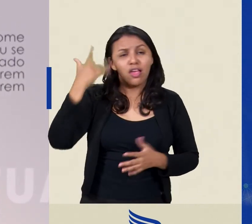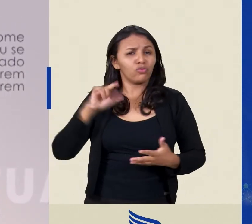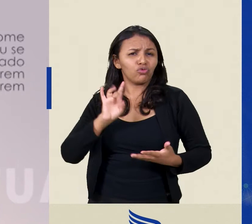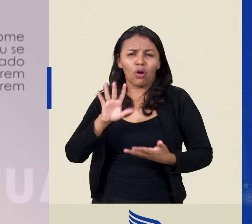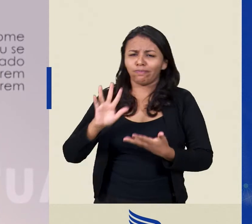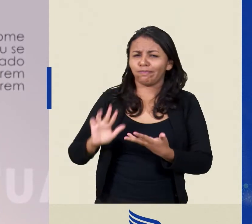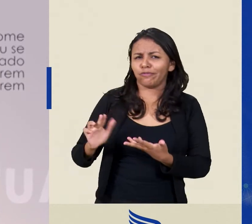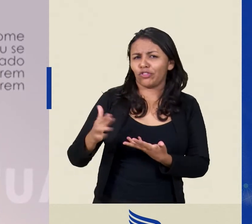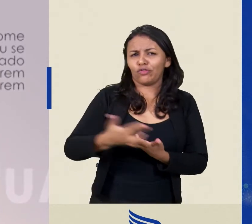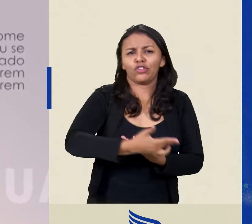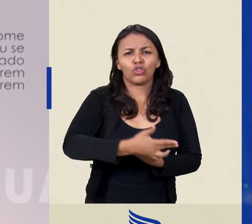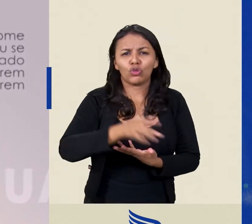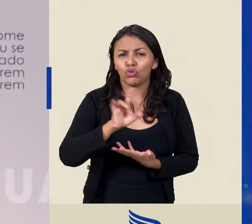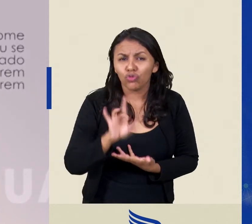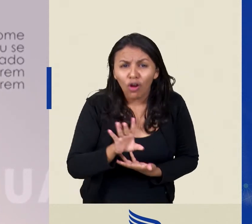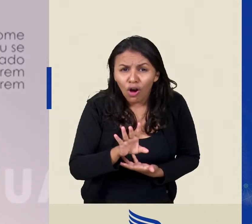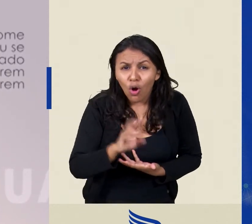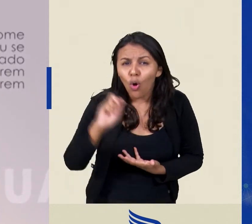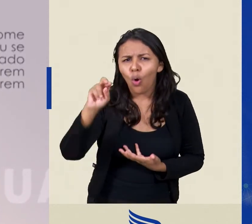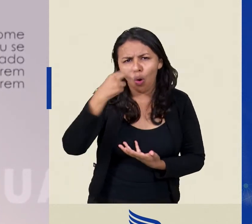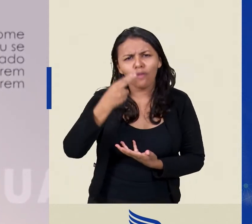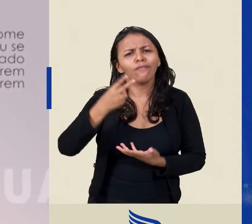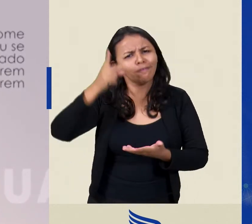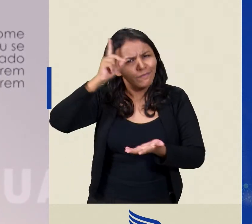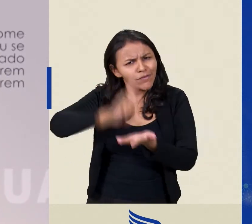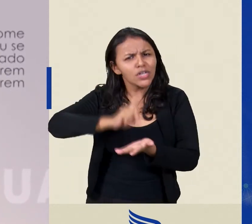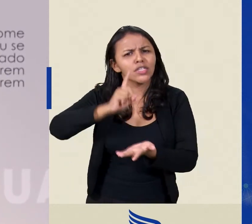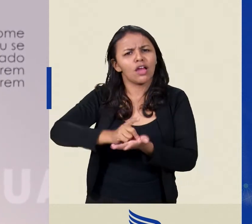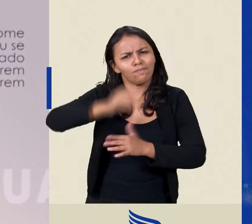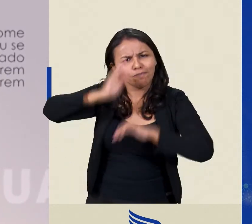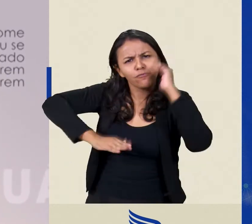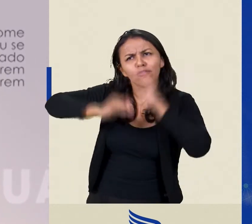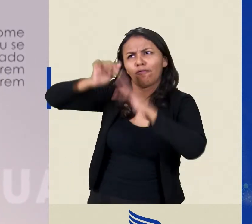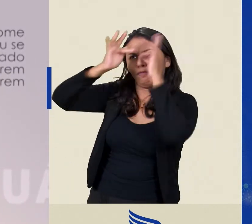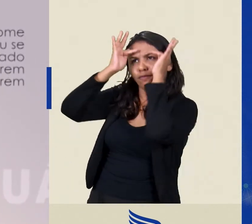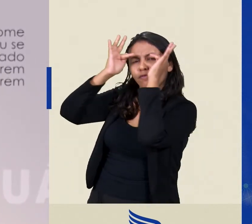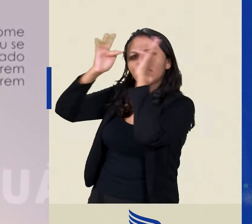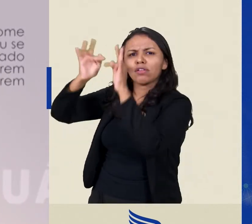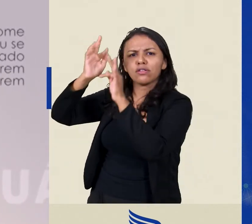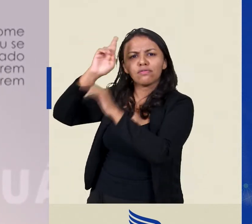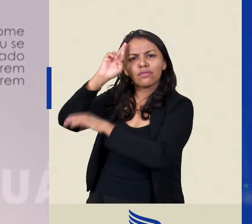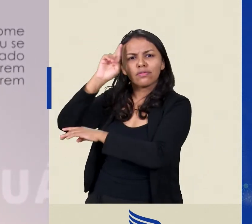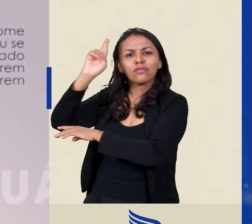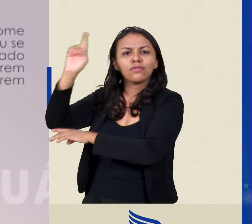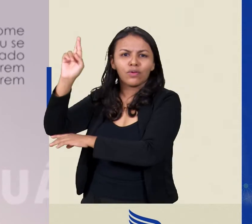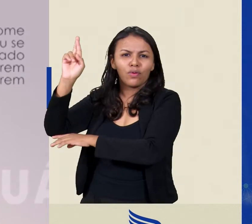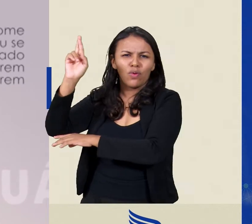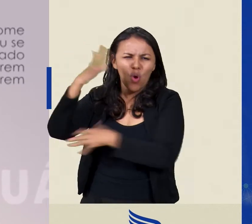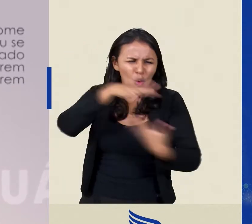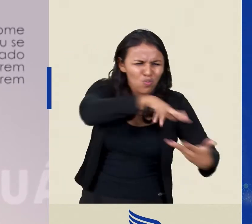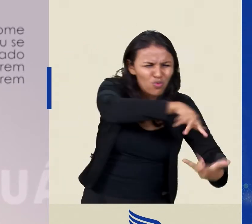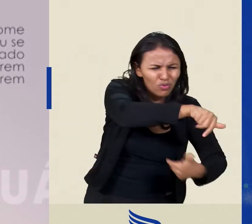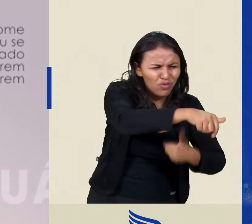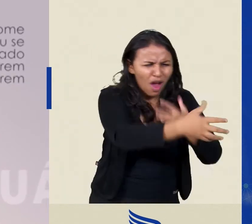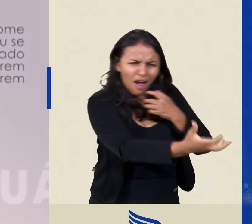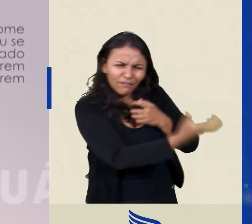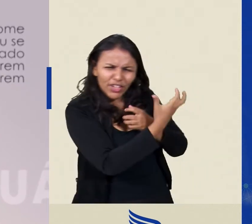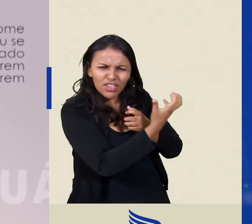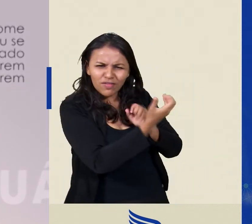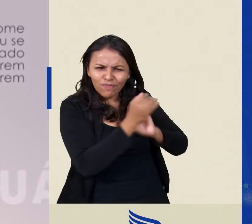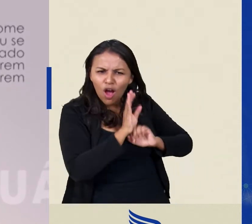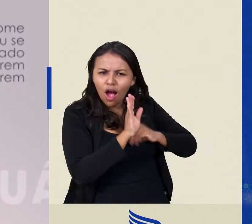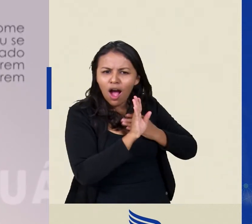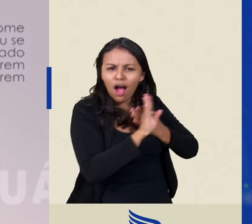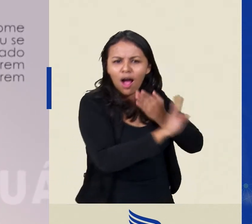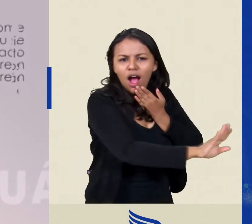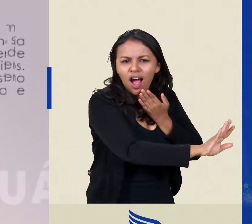sétimo dia ou se estão assumindo sua posição ao lado do Senhor para sair do mundo e serem